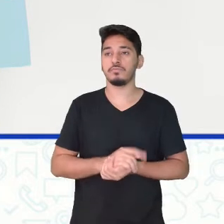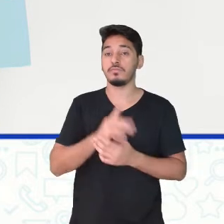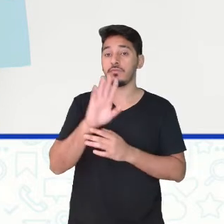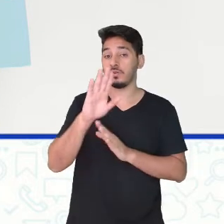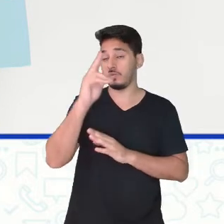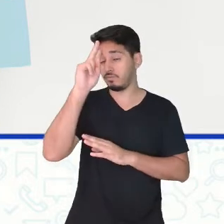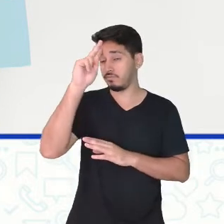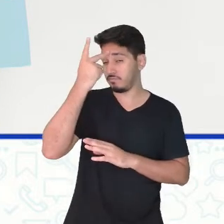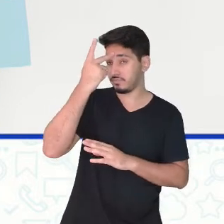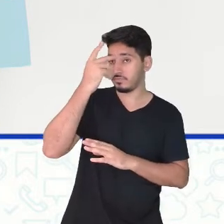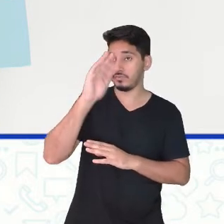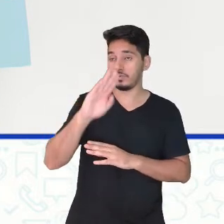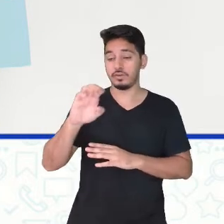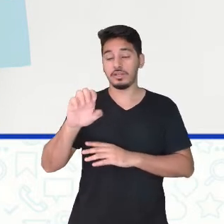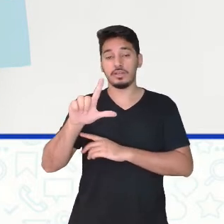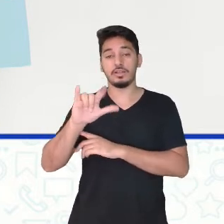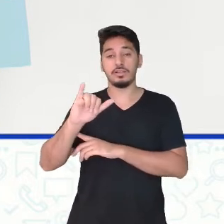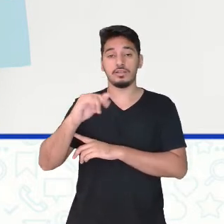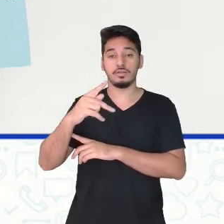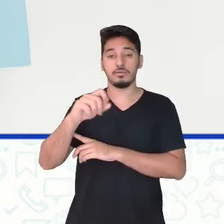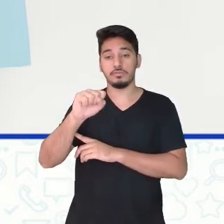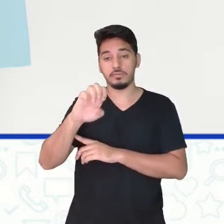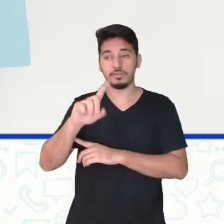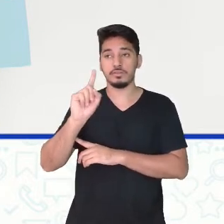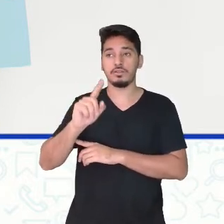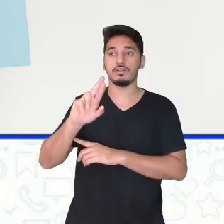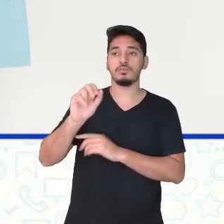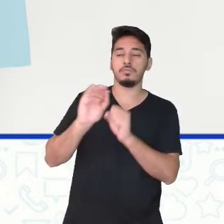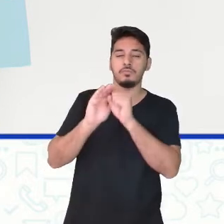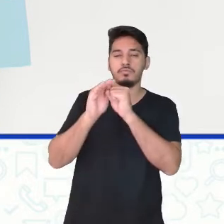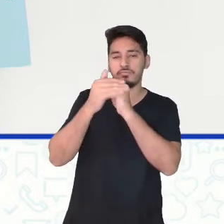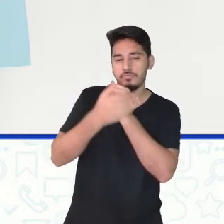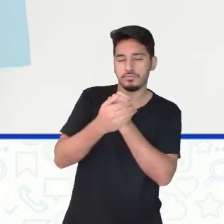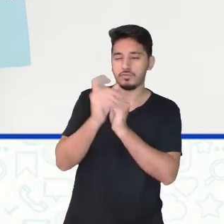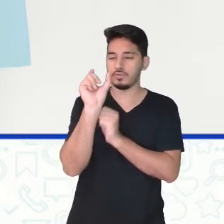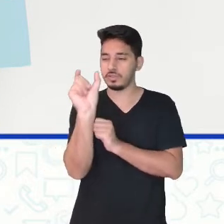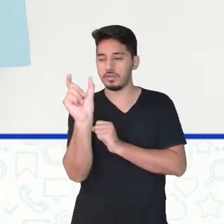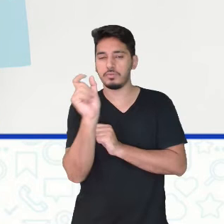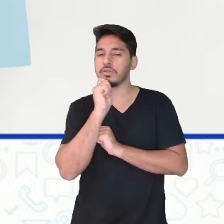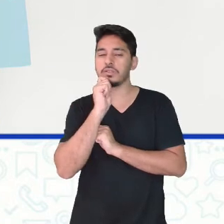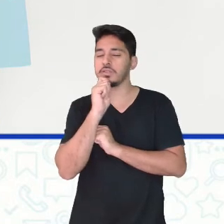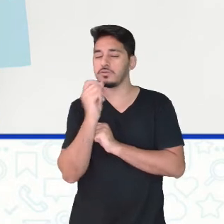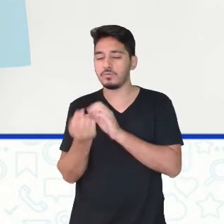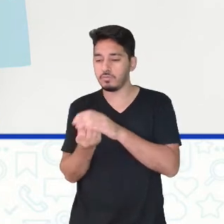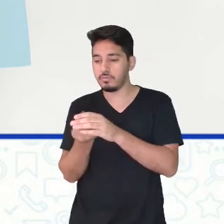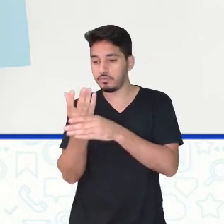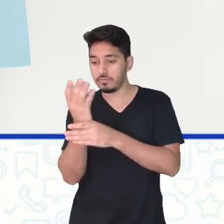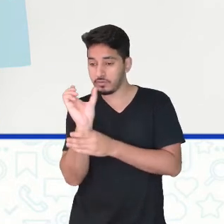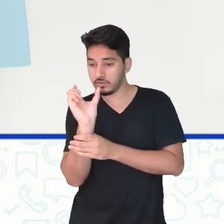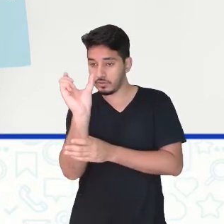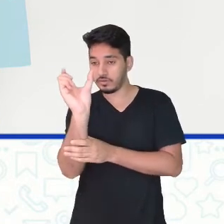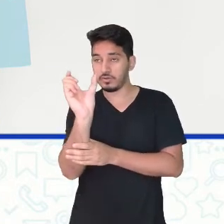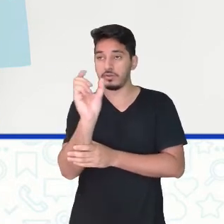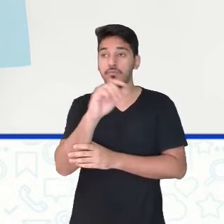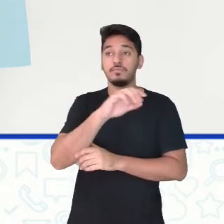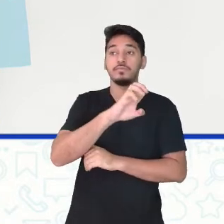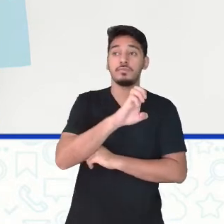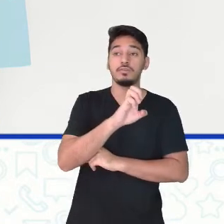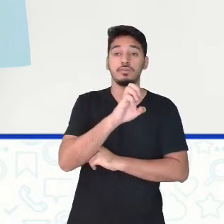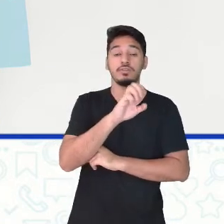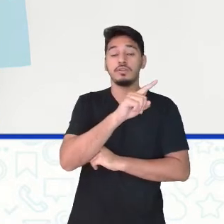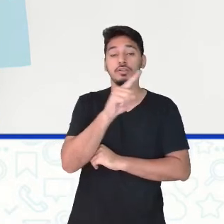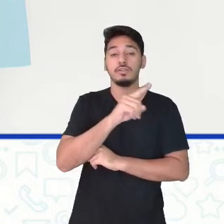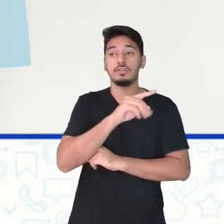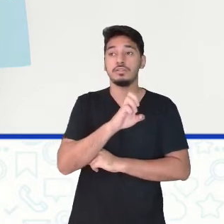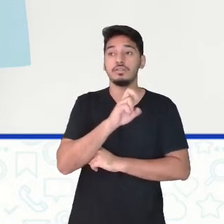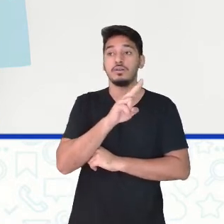tá certo? Enquanto a elipse se trata de uma omissão de um termo que ainda não apareceu no texto, zeugma é a omissão de um